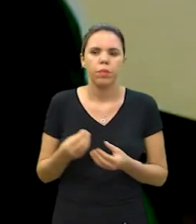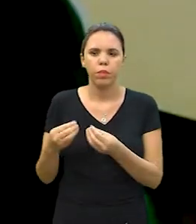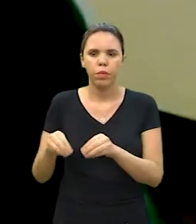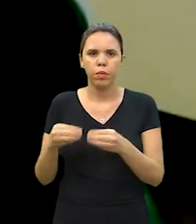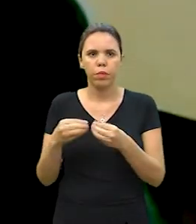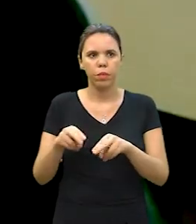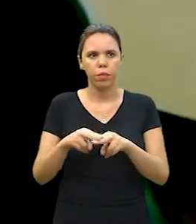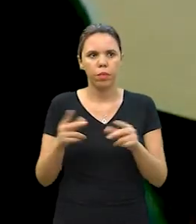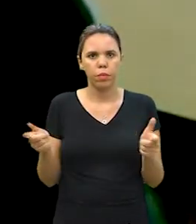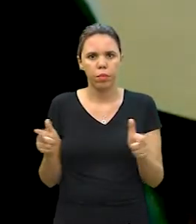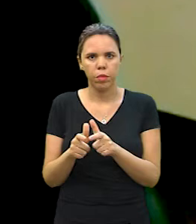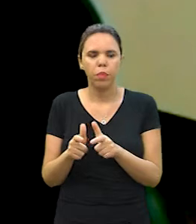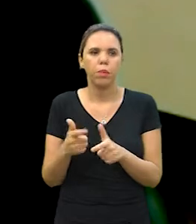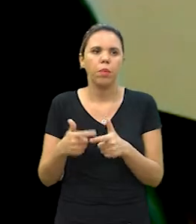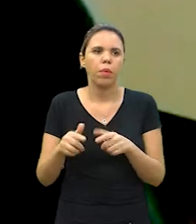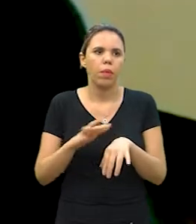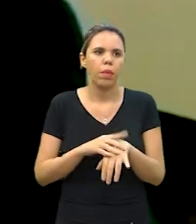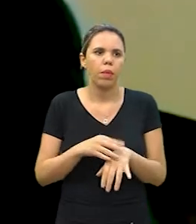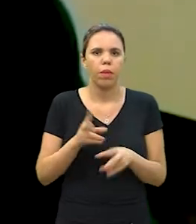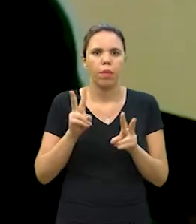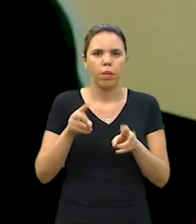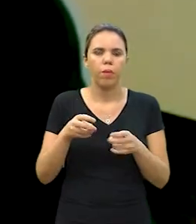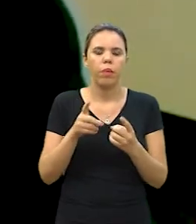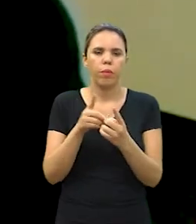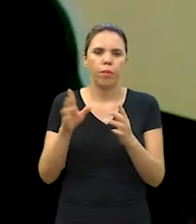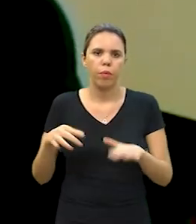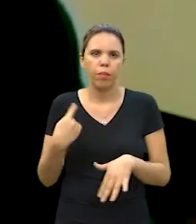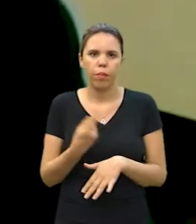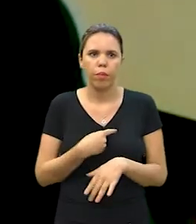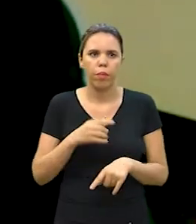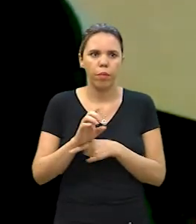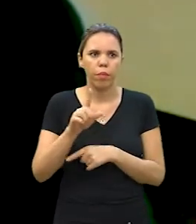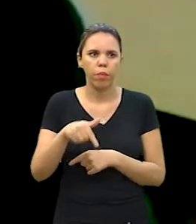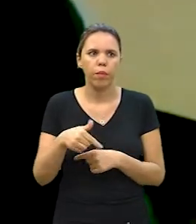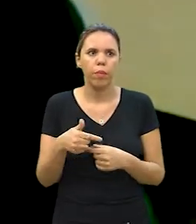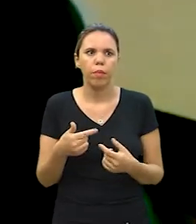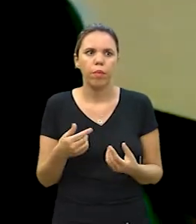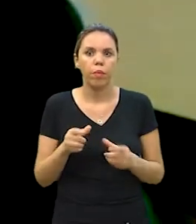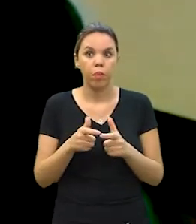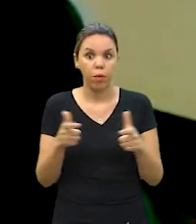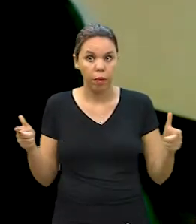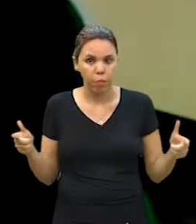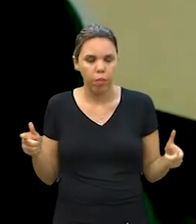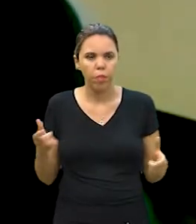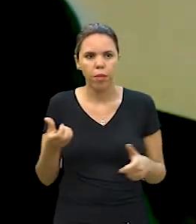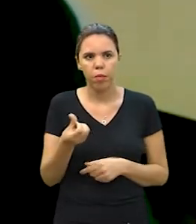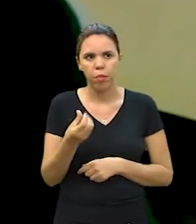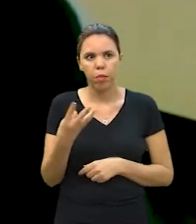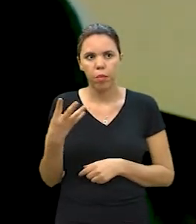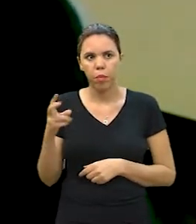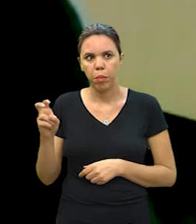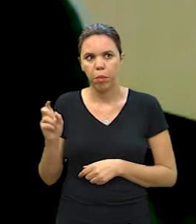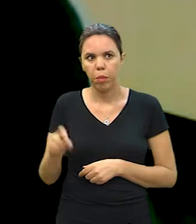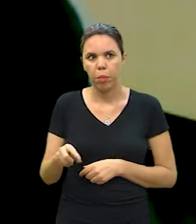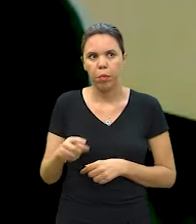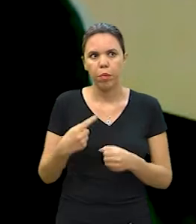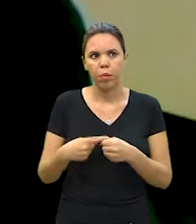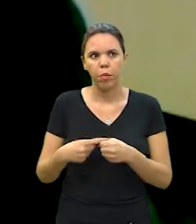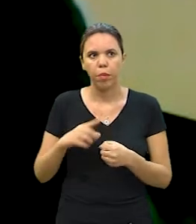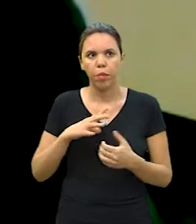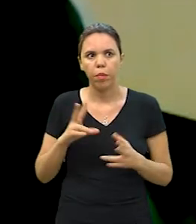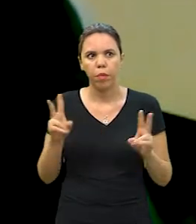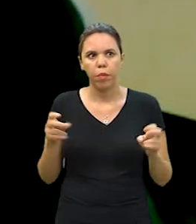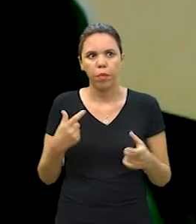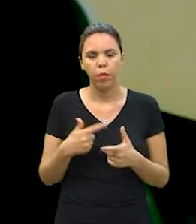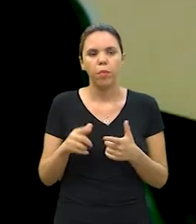mais afetadas, com menos condições de serviços. Nosso estado é muito grande, são 645